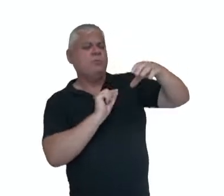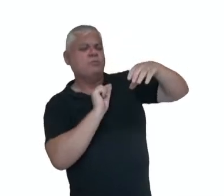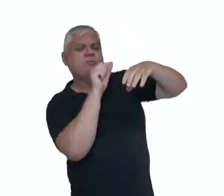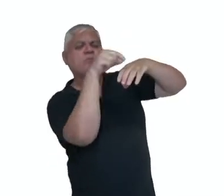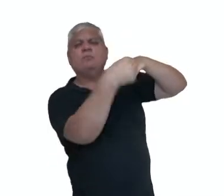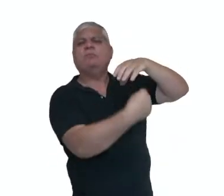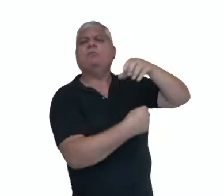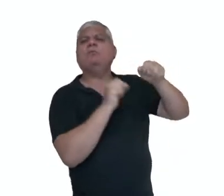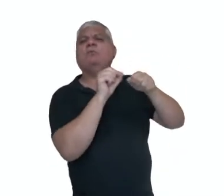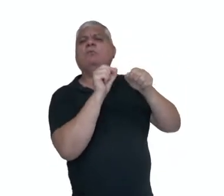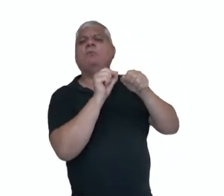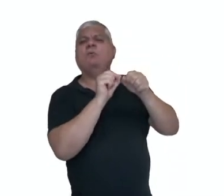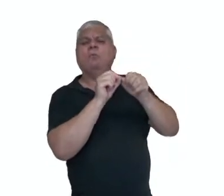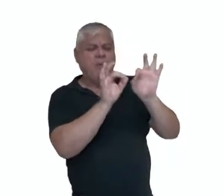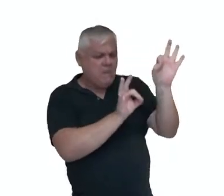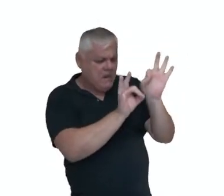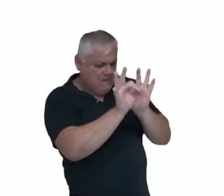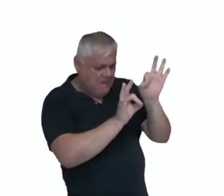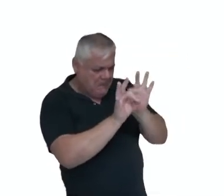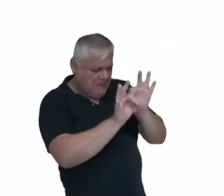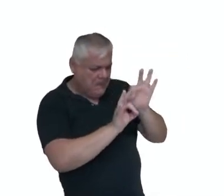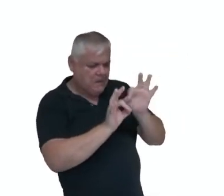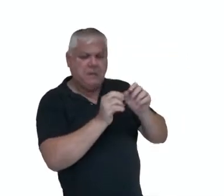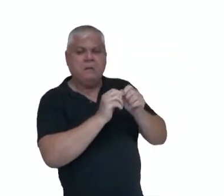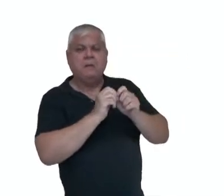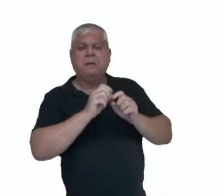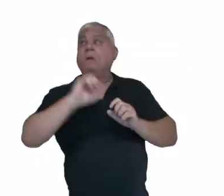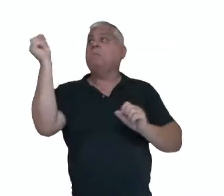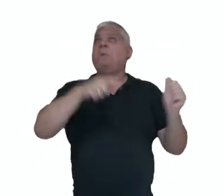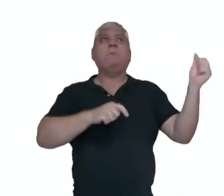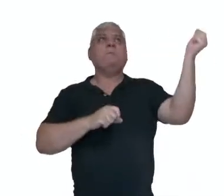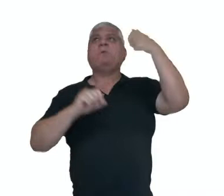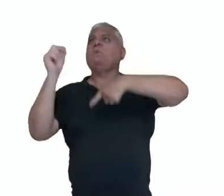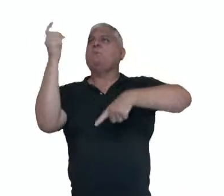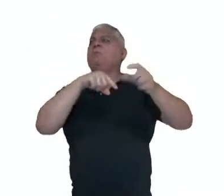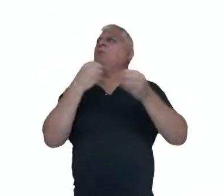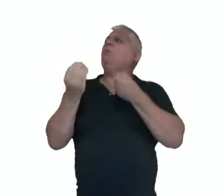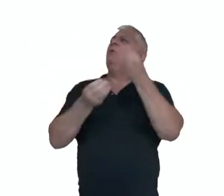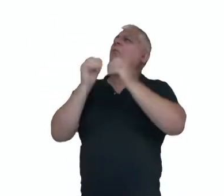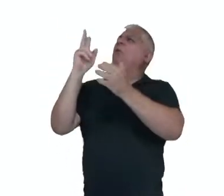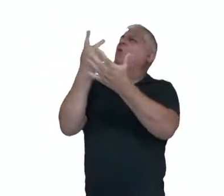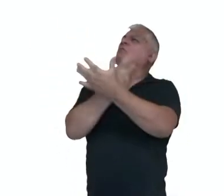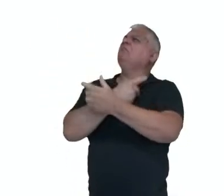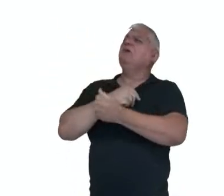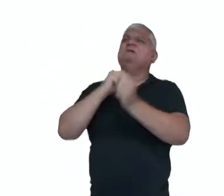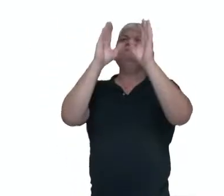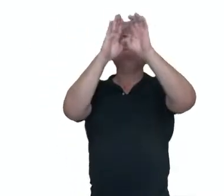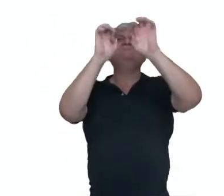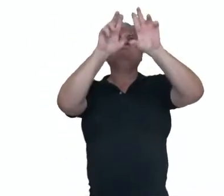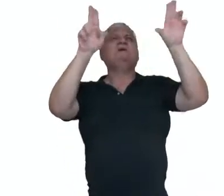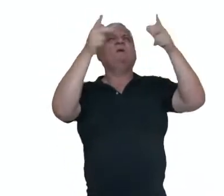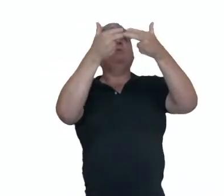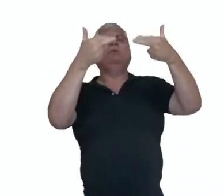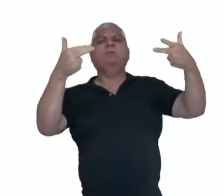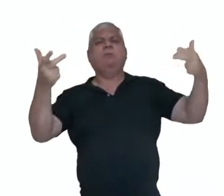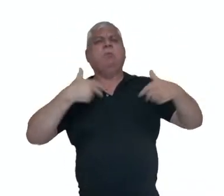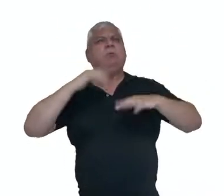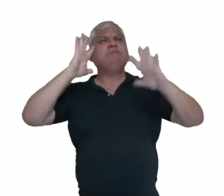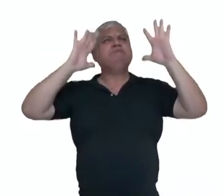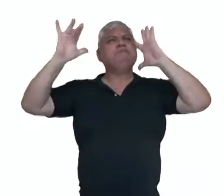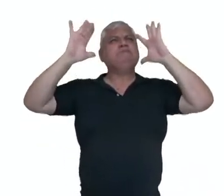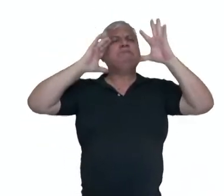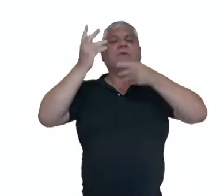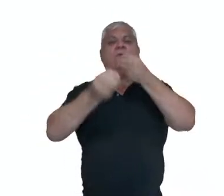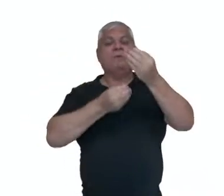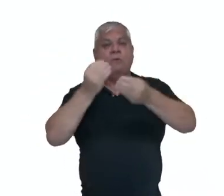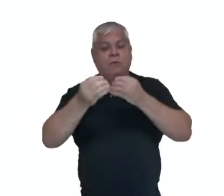de sua ordem, dos fenômenos meteorológicos, propõe explicações livres de toda a imaginária dramática